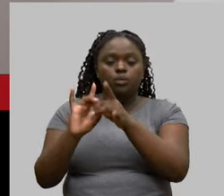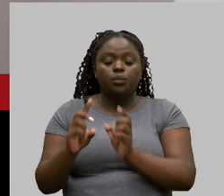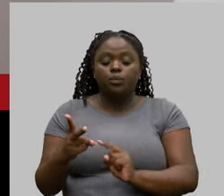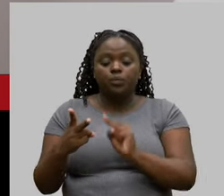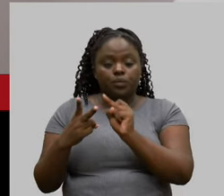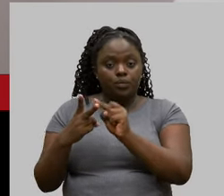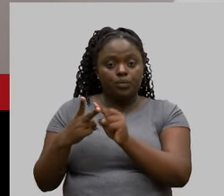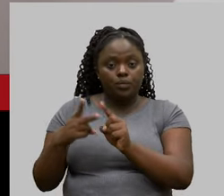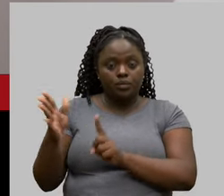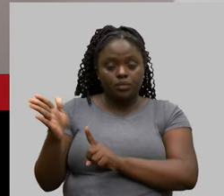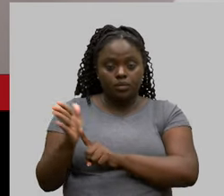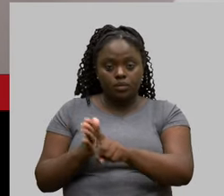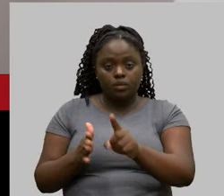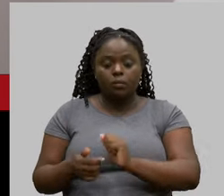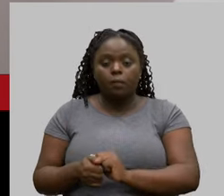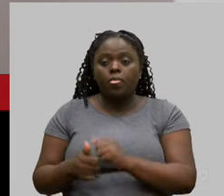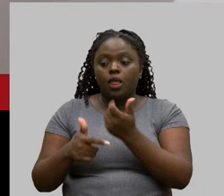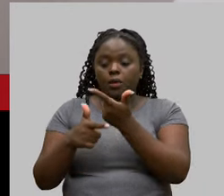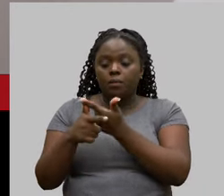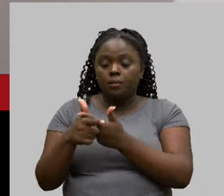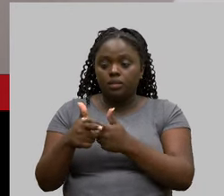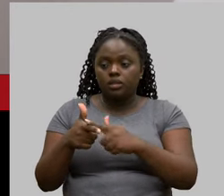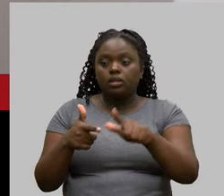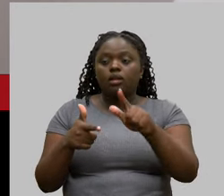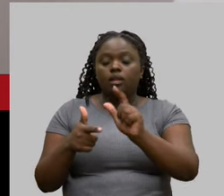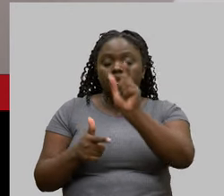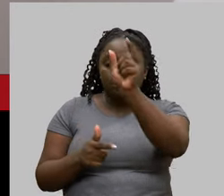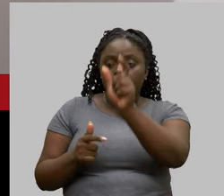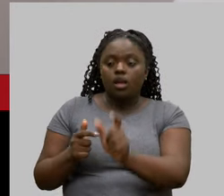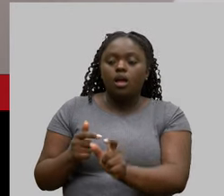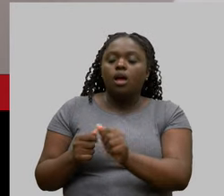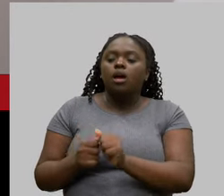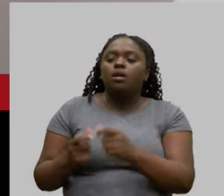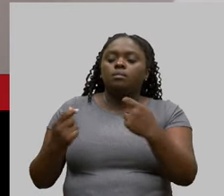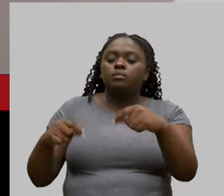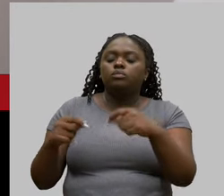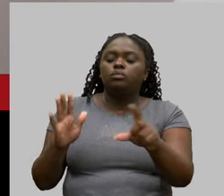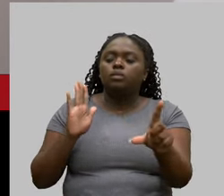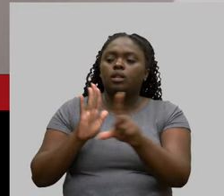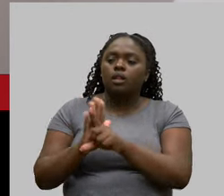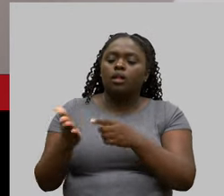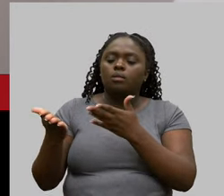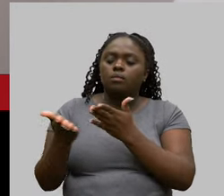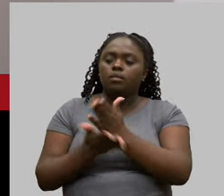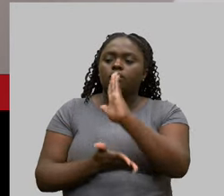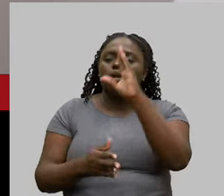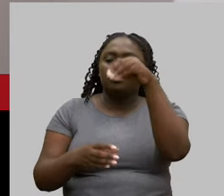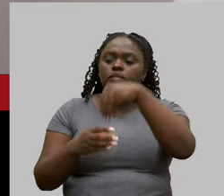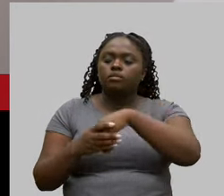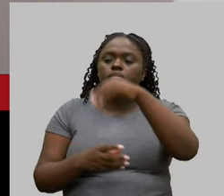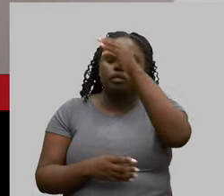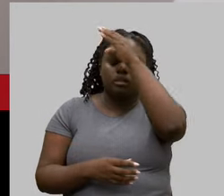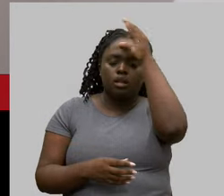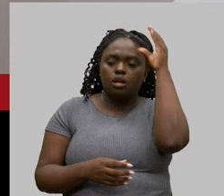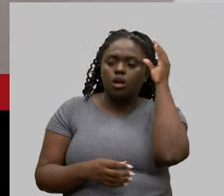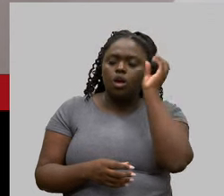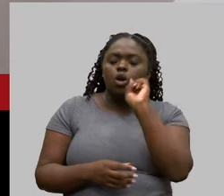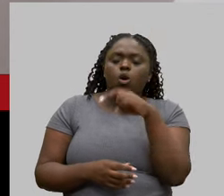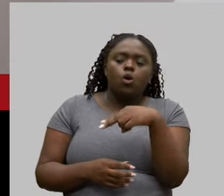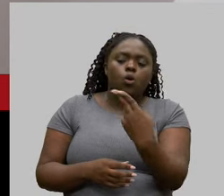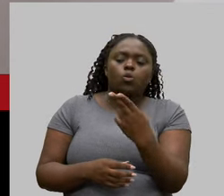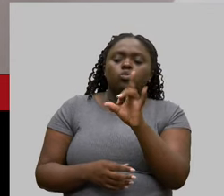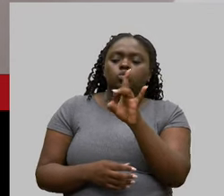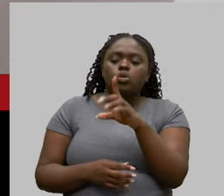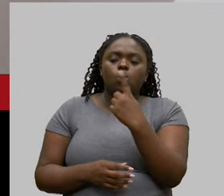a cada parcelamento doente é necessária uma lei aprovada na Câmara Municipal ou basta uma